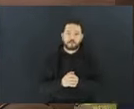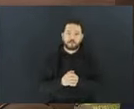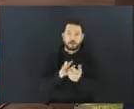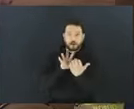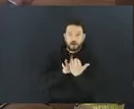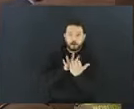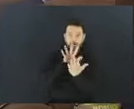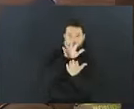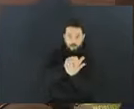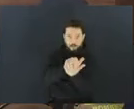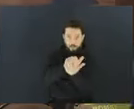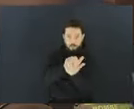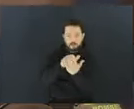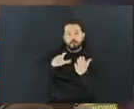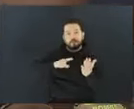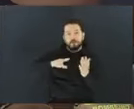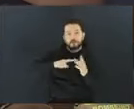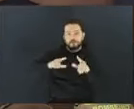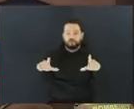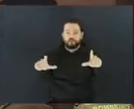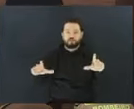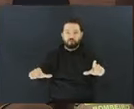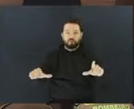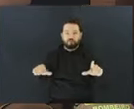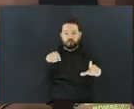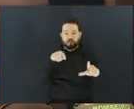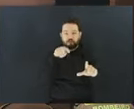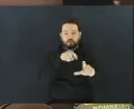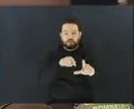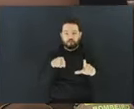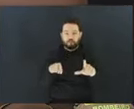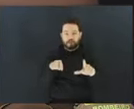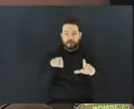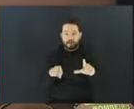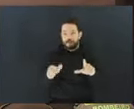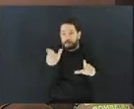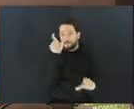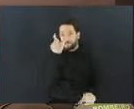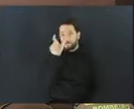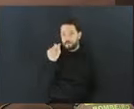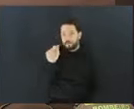convidado deverão ser feitas pelo sistema no campo à parte.